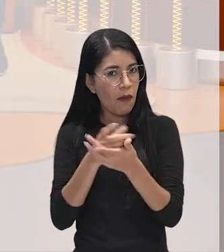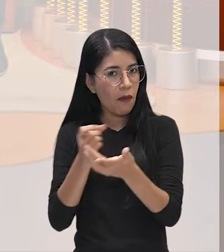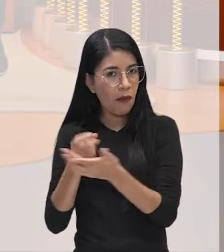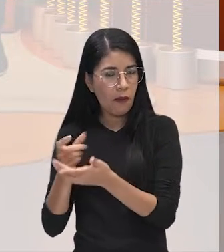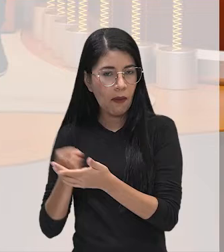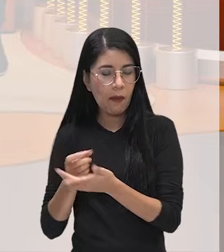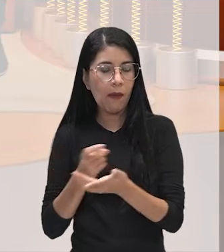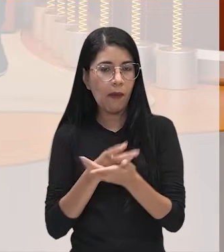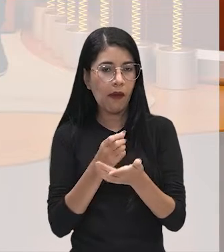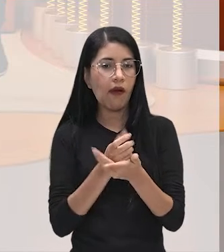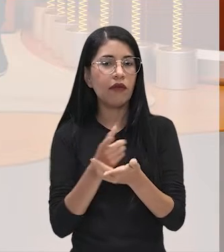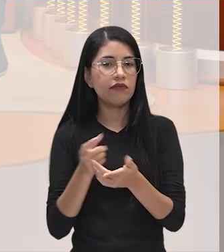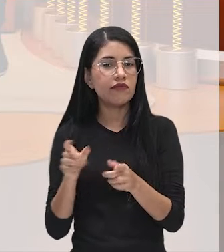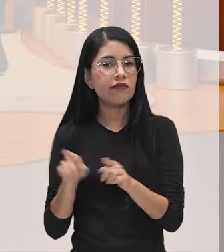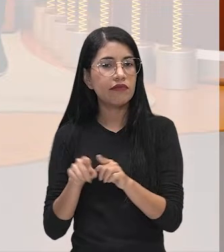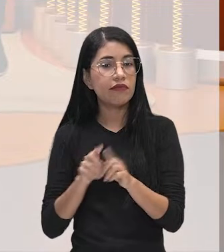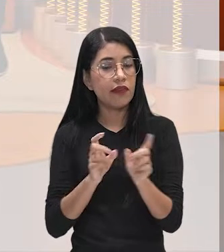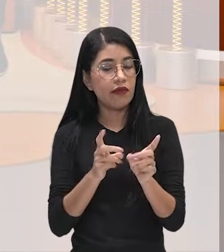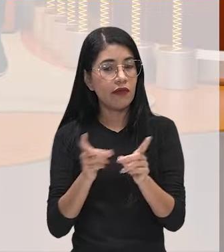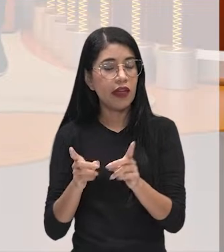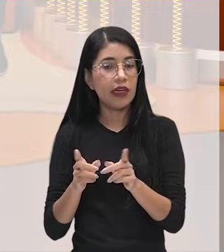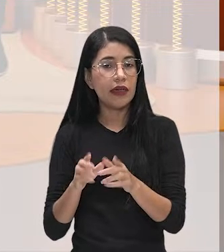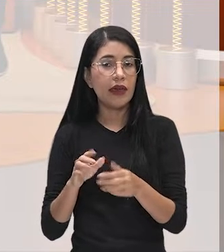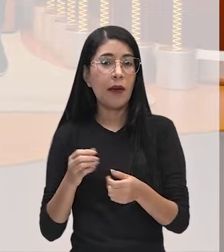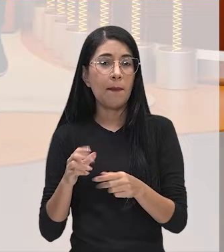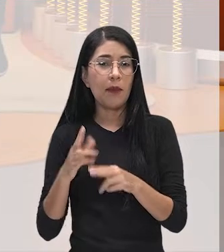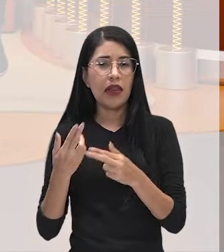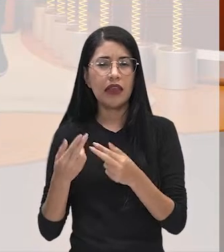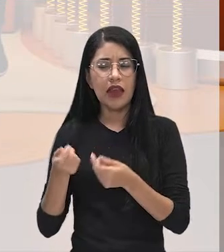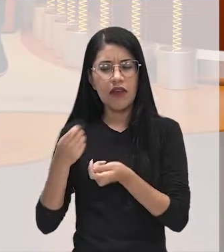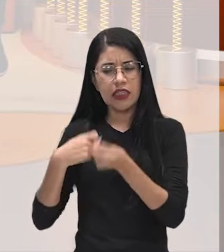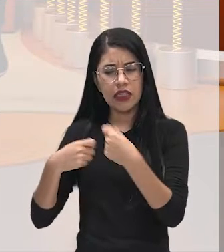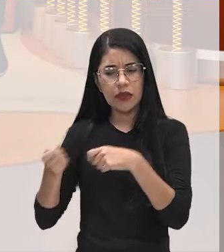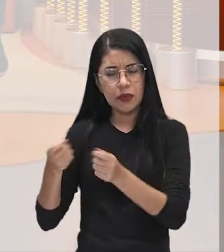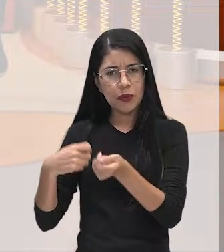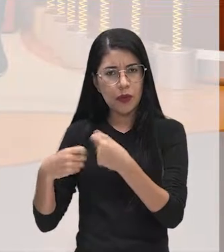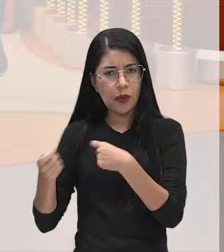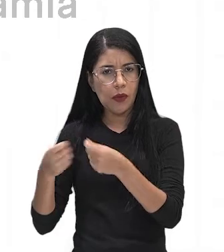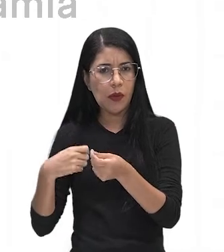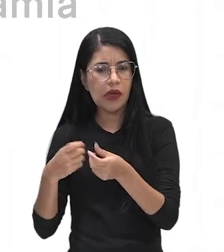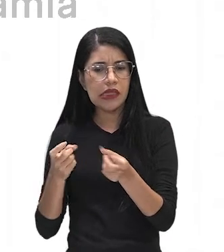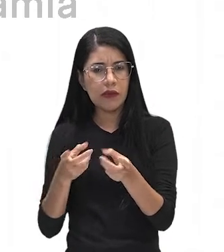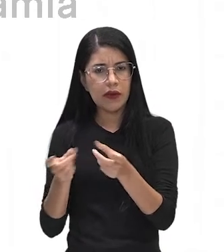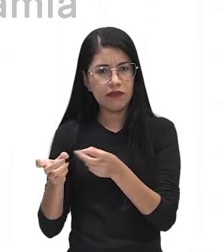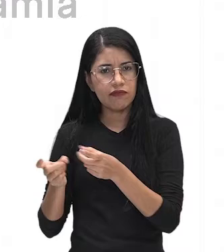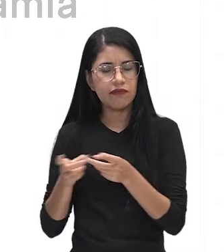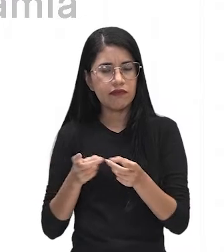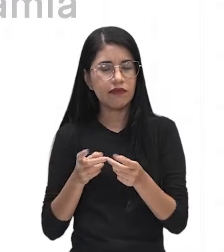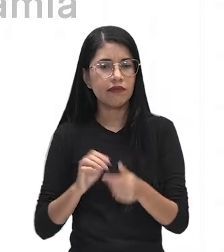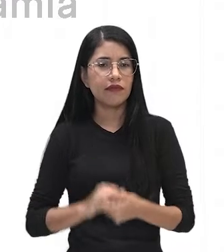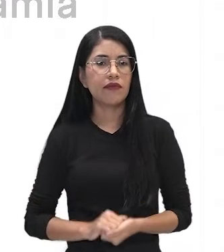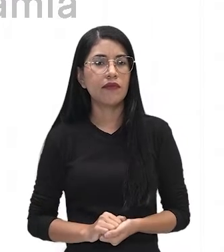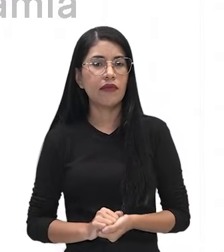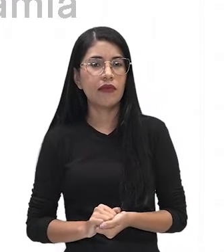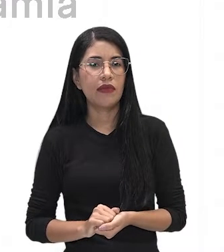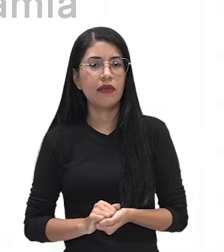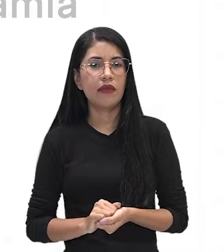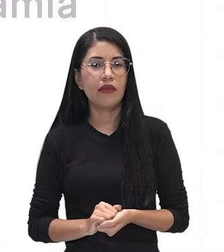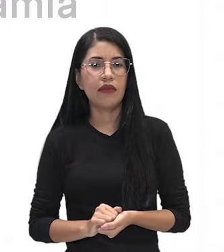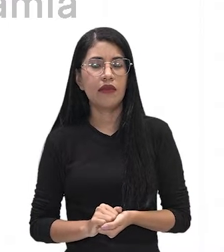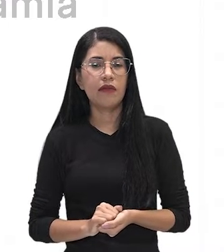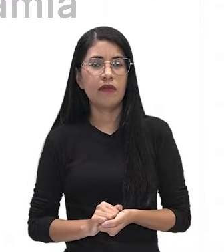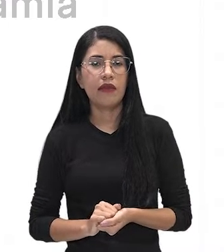então, comerciantes, é o povo da barganha, é o povo, então, que vende, tá? Nós vamos ver, então,